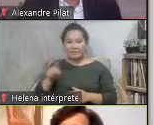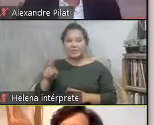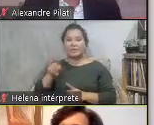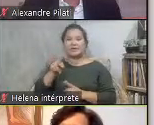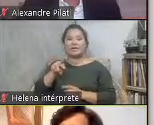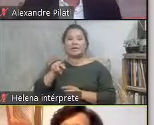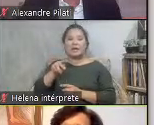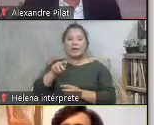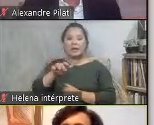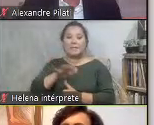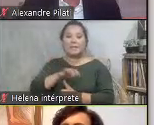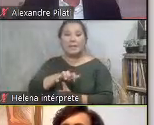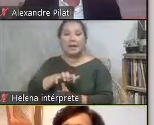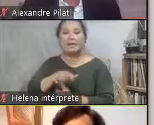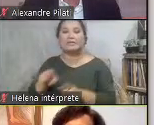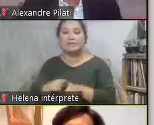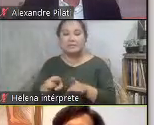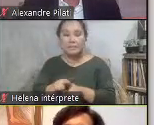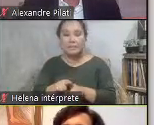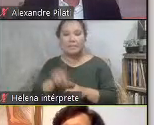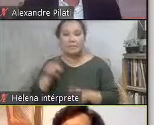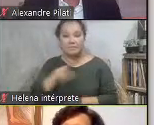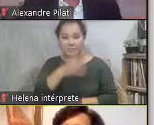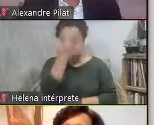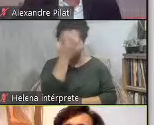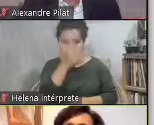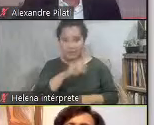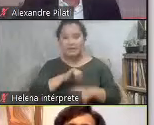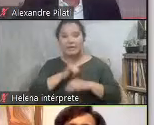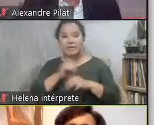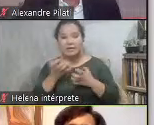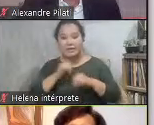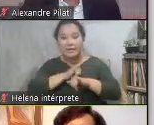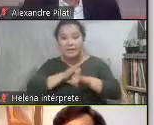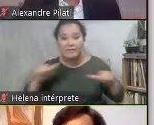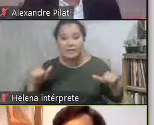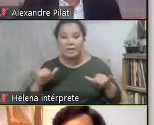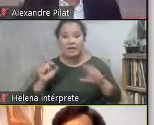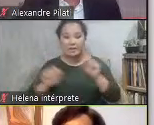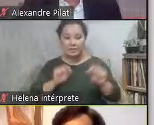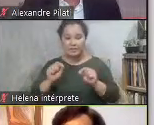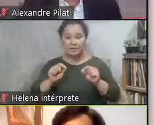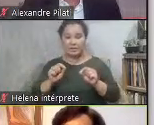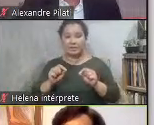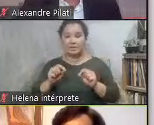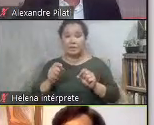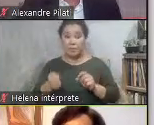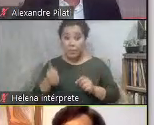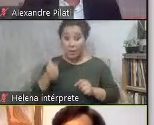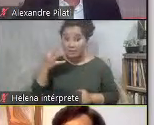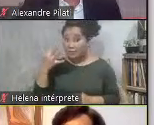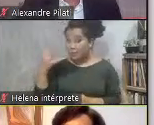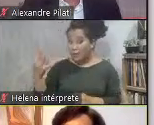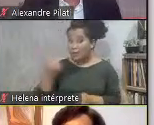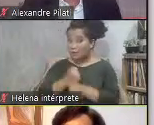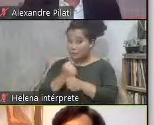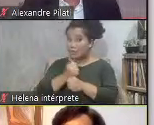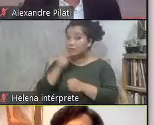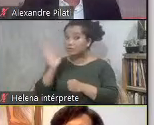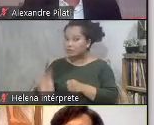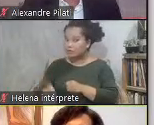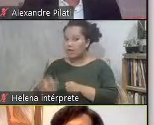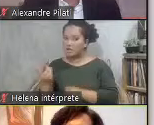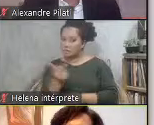destacar que nestes quase 4 anos da gestão Márcia e Henrique, nós, na extensão universitária, assumimos vários